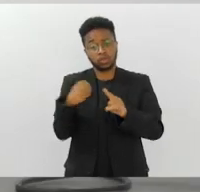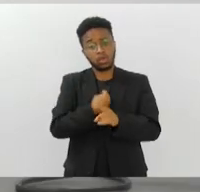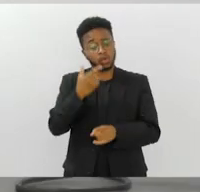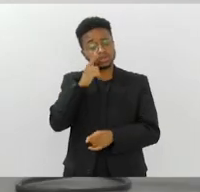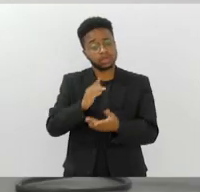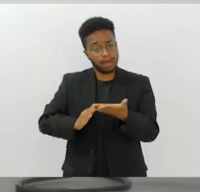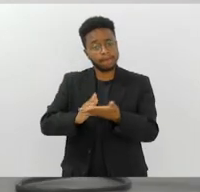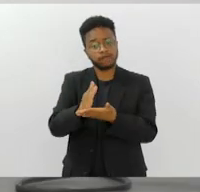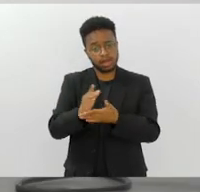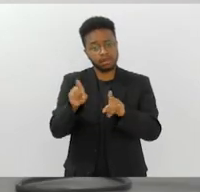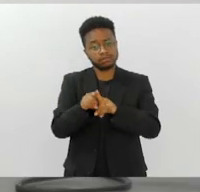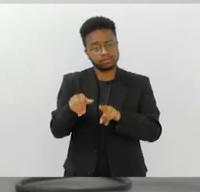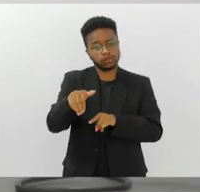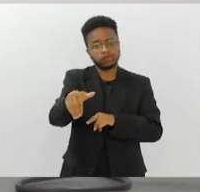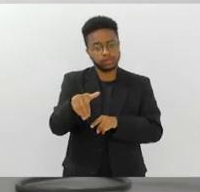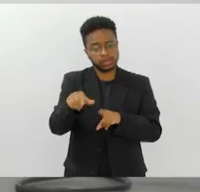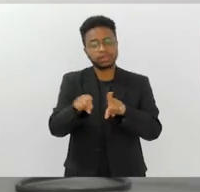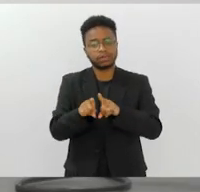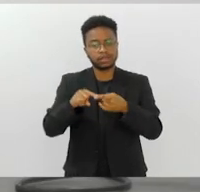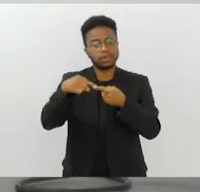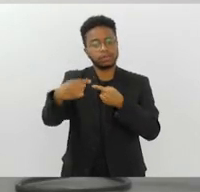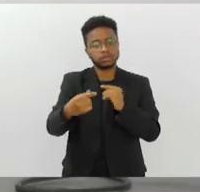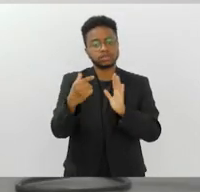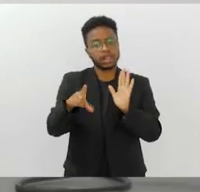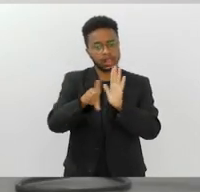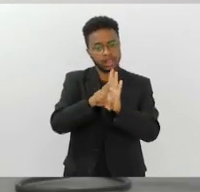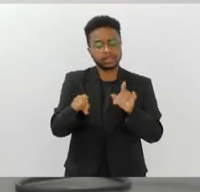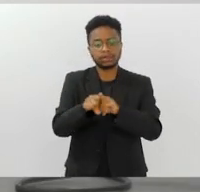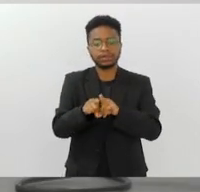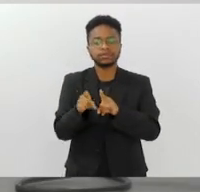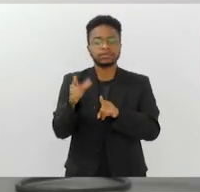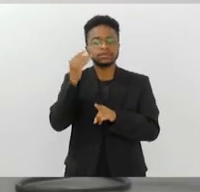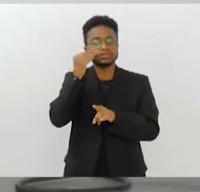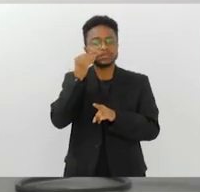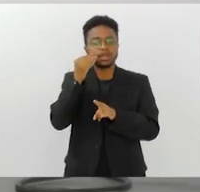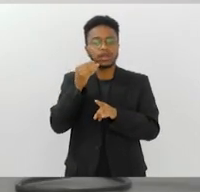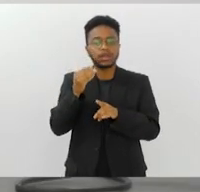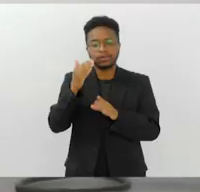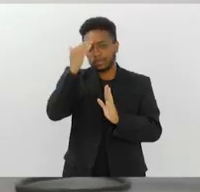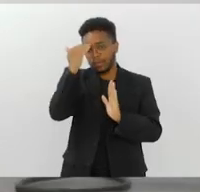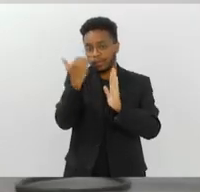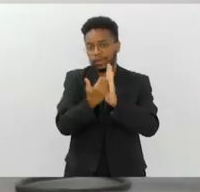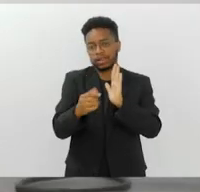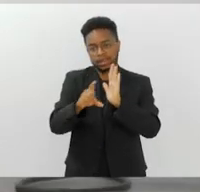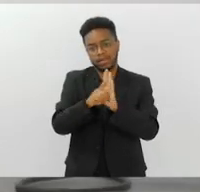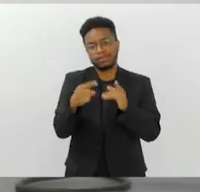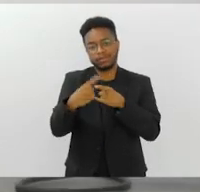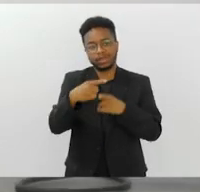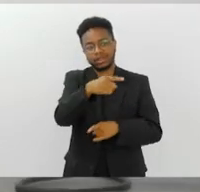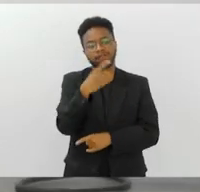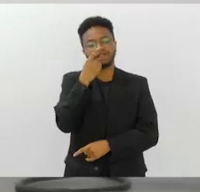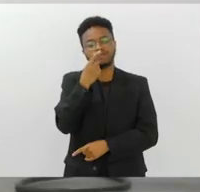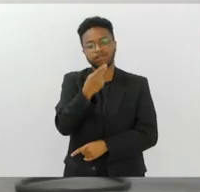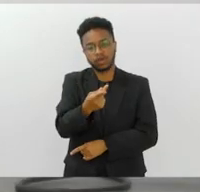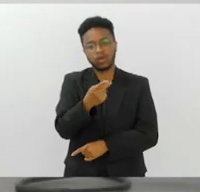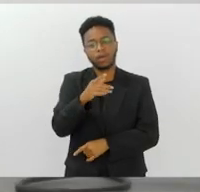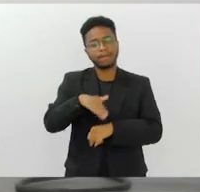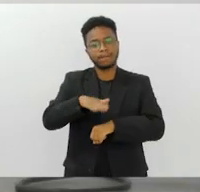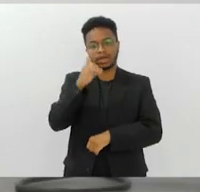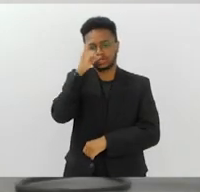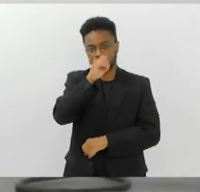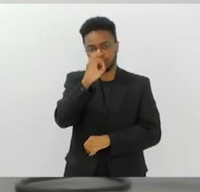virar lei e nós vamos depois fazer o cumpre da lei que como disse a Dani é o mais difícil eu só queria dizer